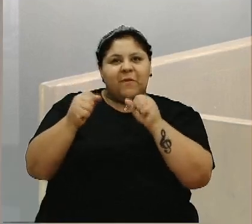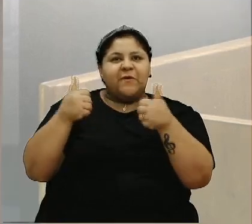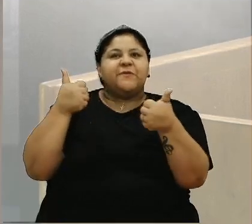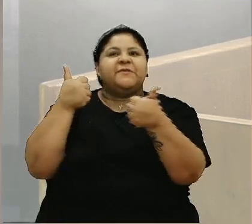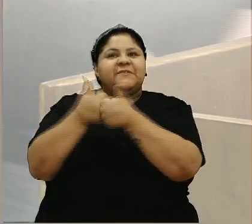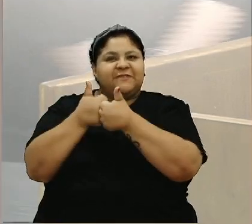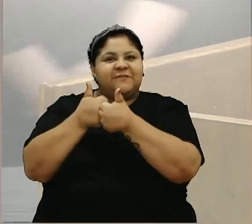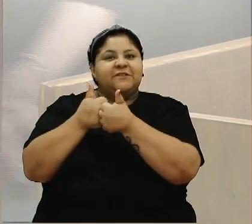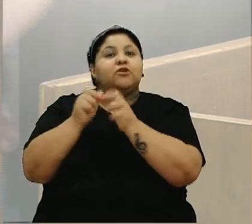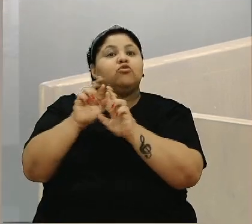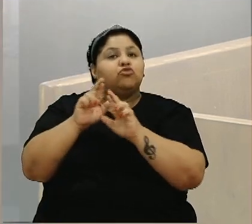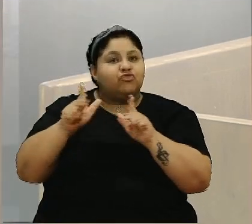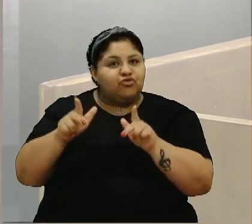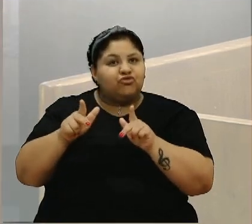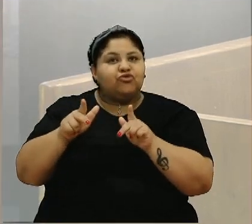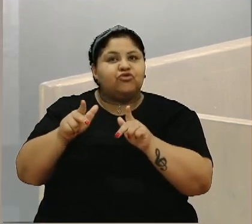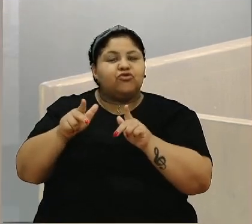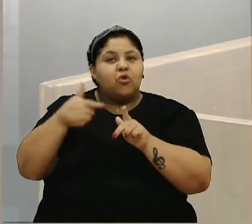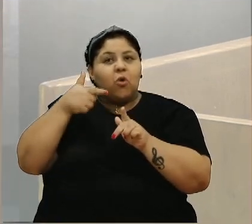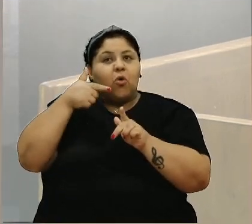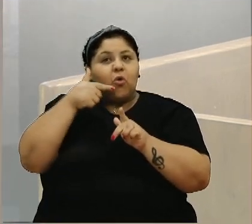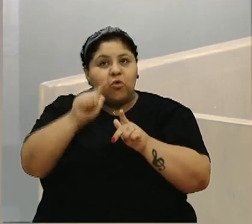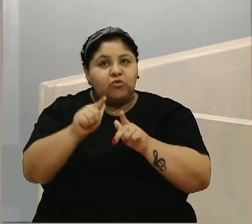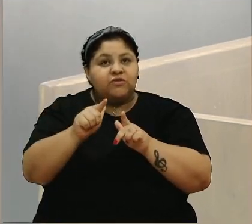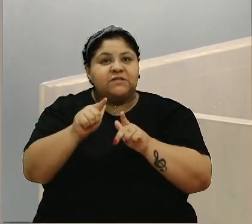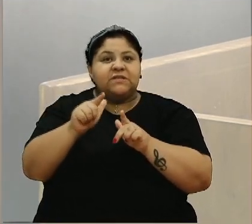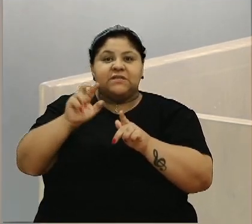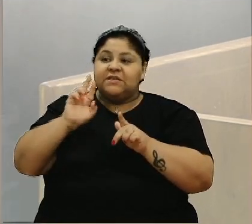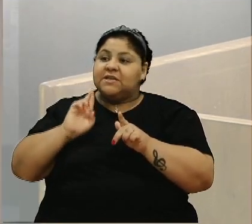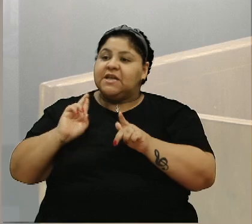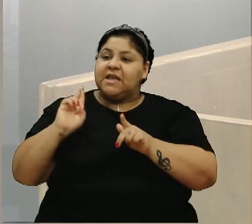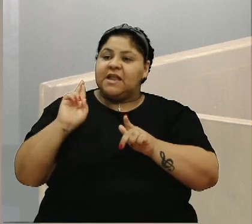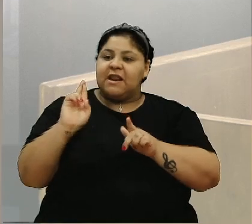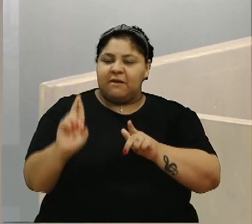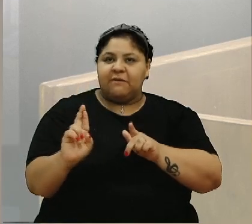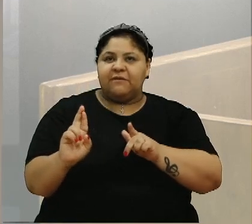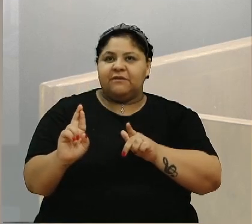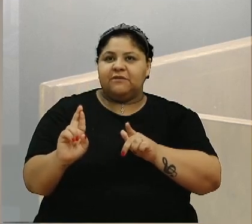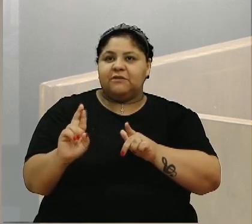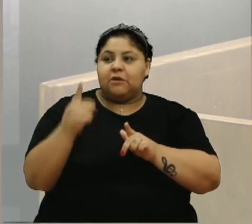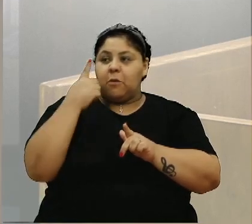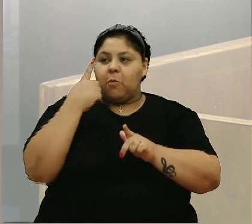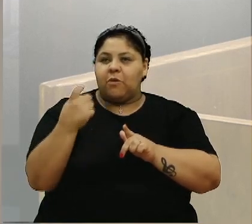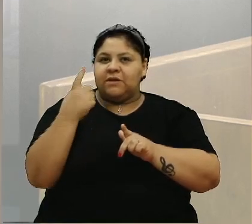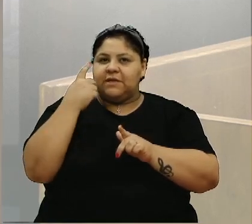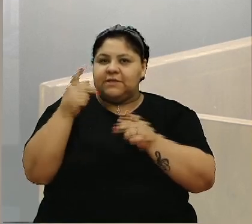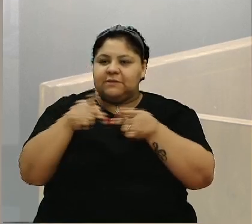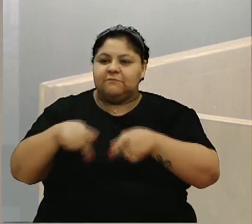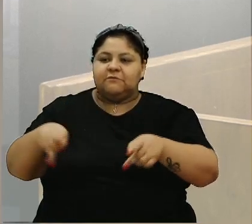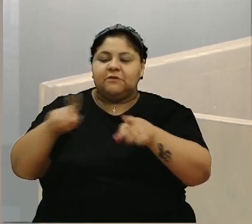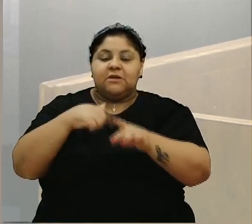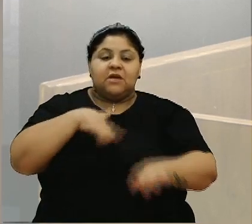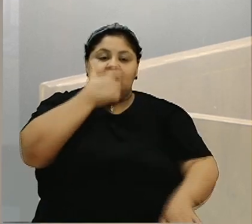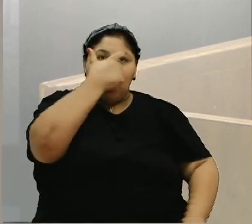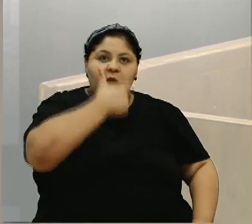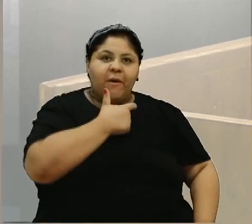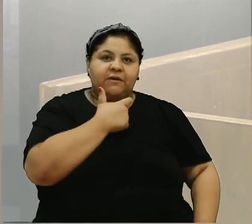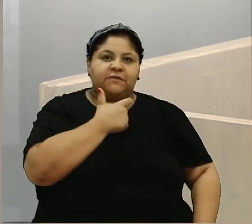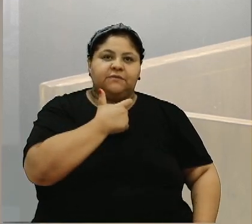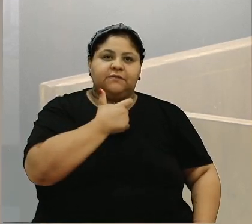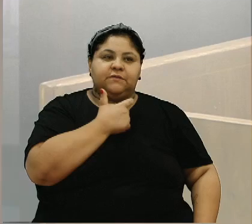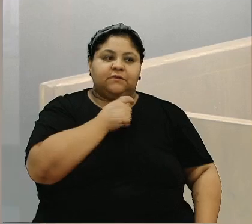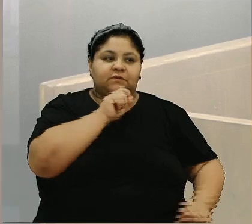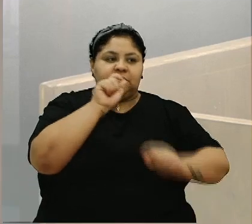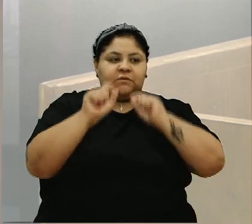com diferenças, chegar a consensos que representem de fato o interesse da população. E eu acho que isso, né, é